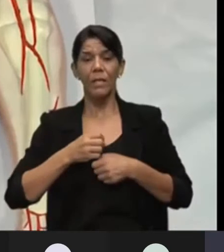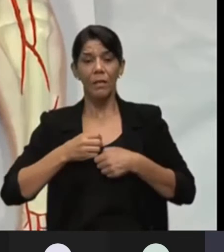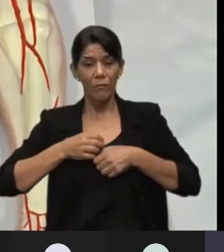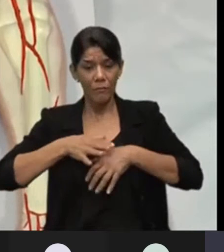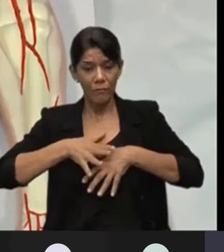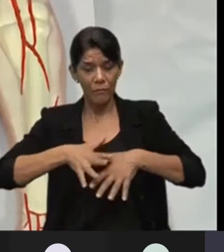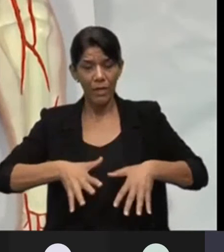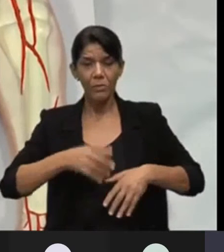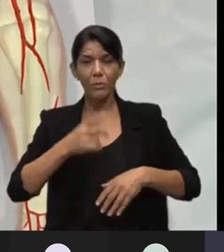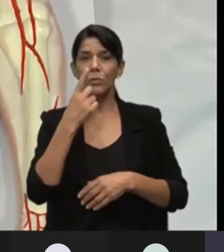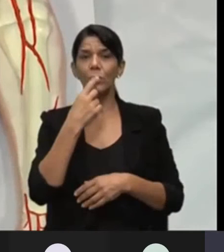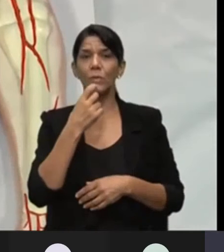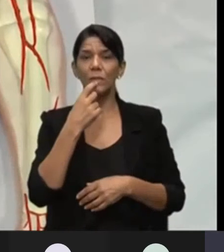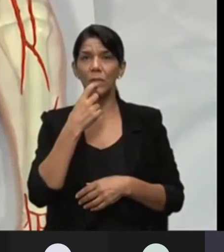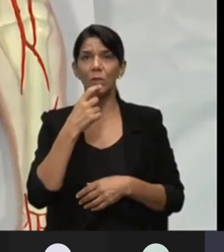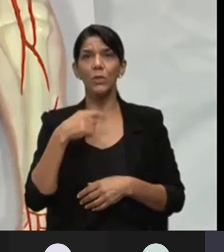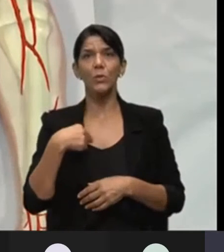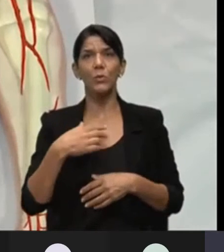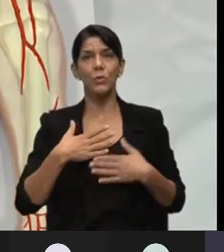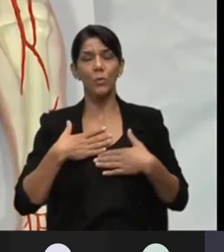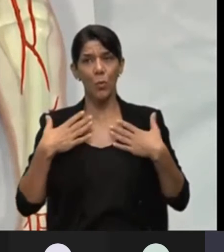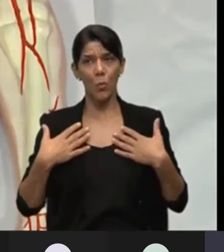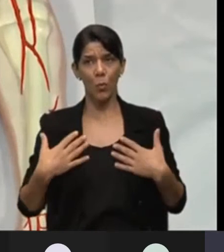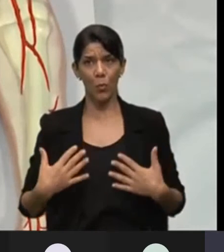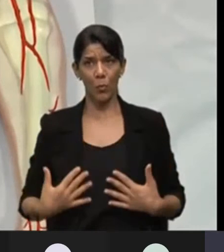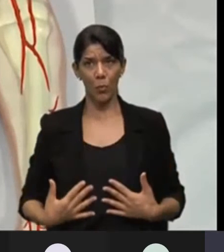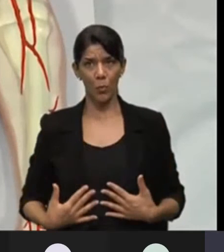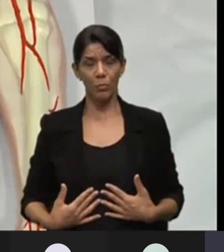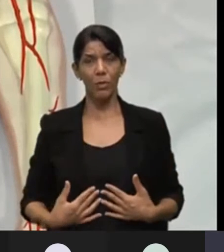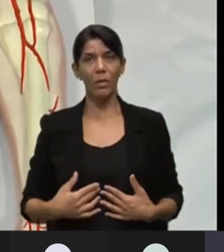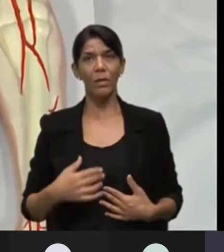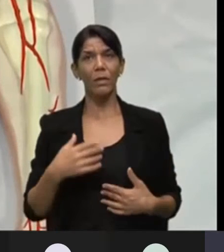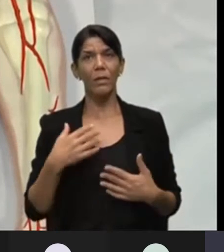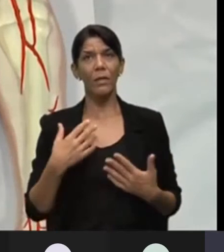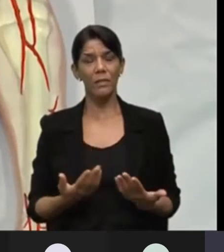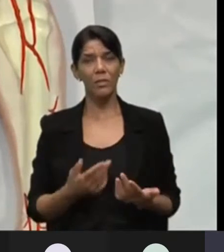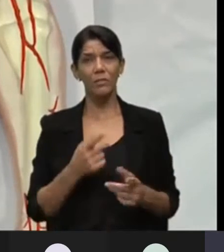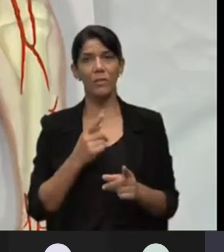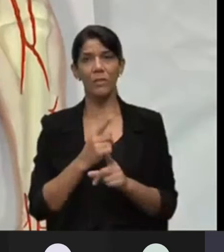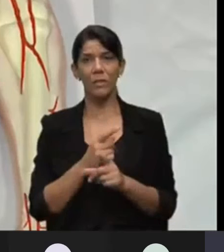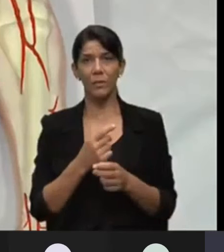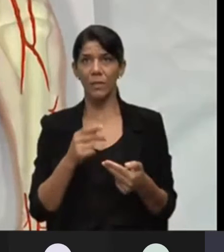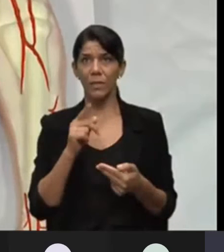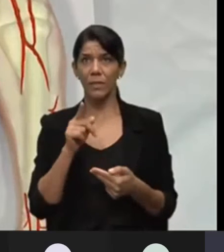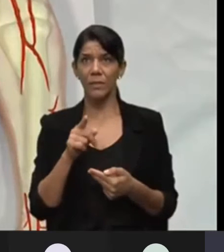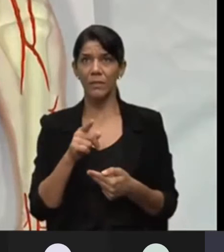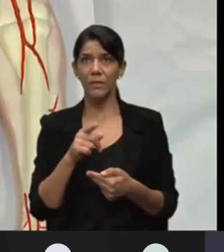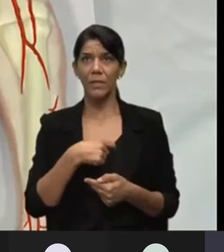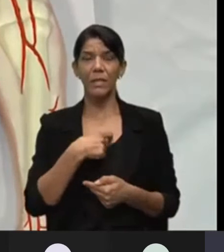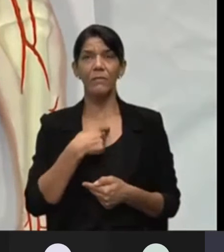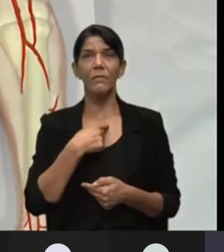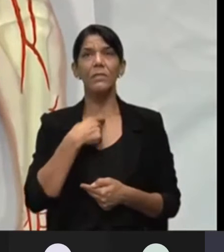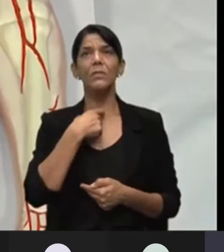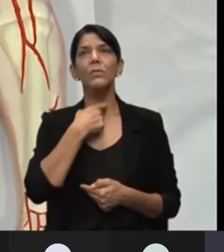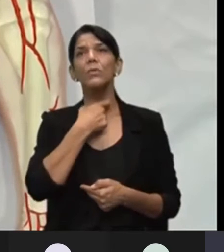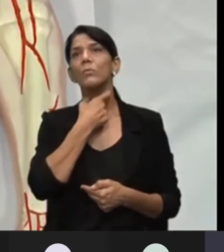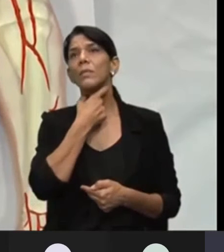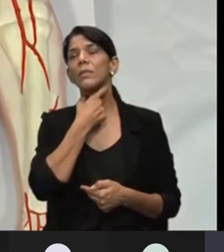vasos sanguíneos, né, do nosso organismo, que a gente vai então identificar. Então aí a cava